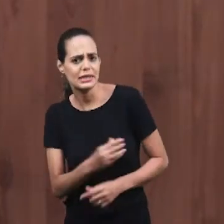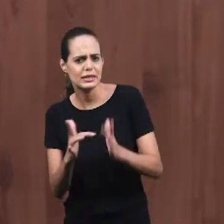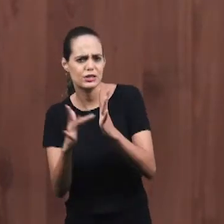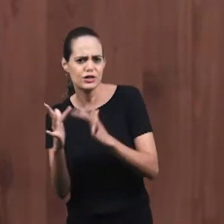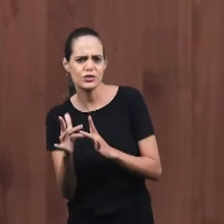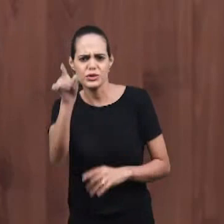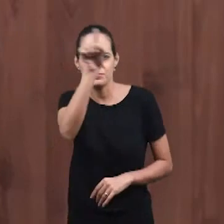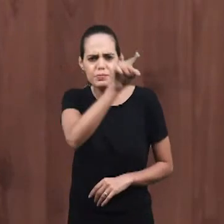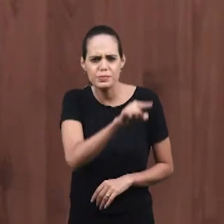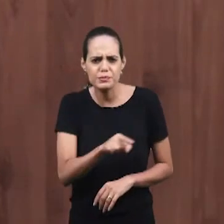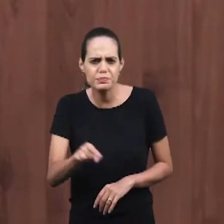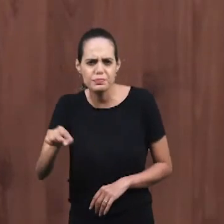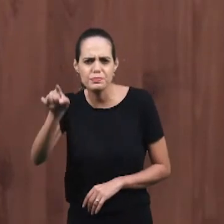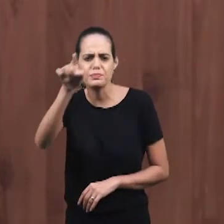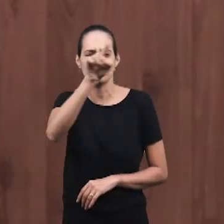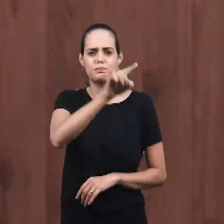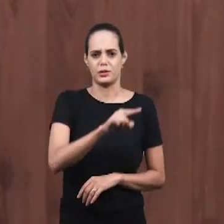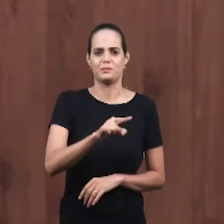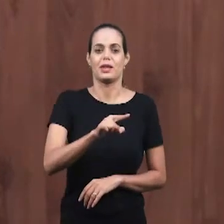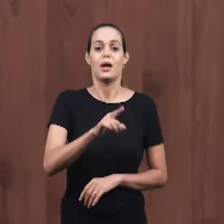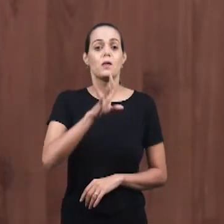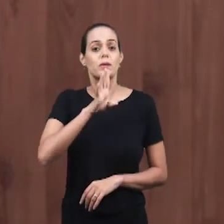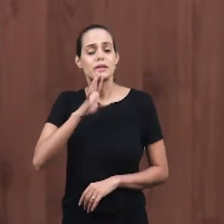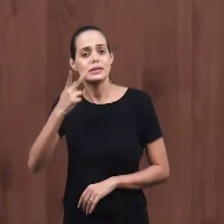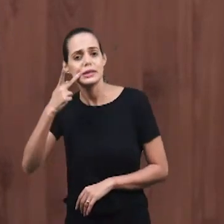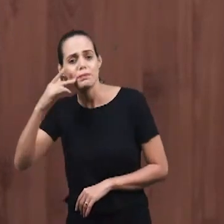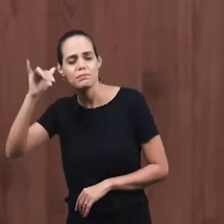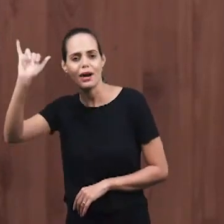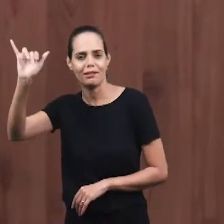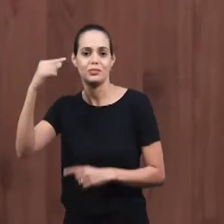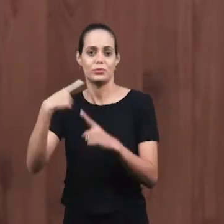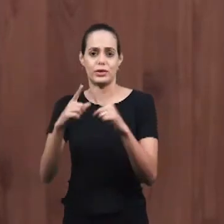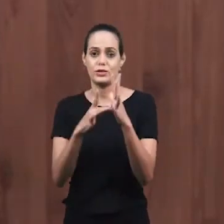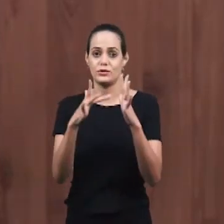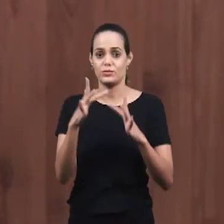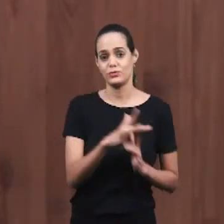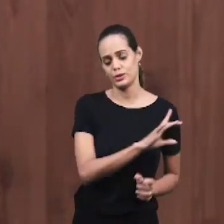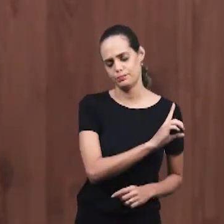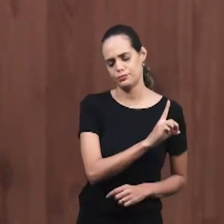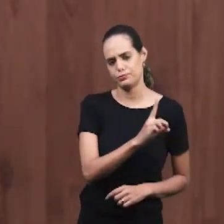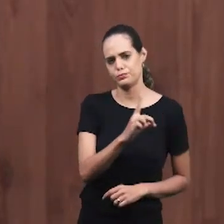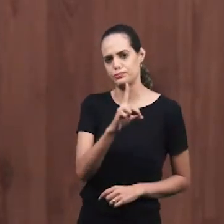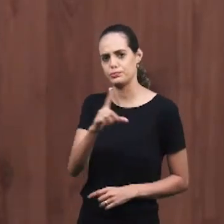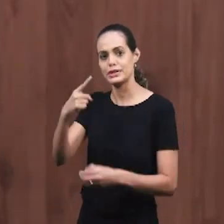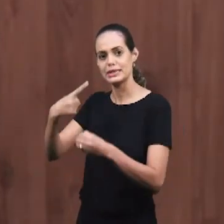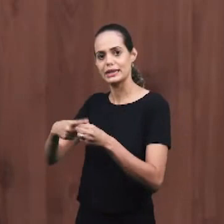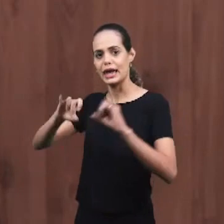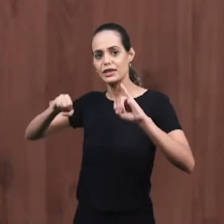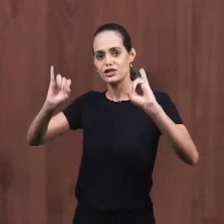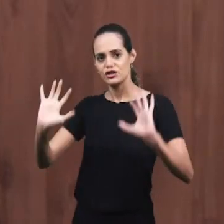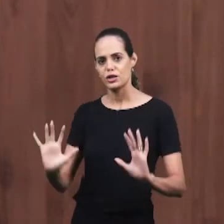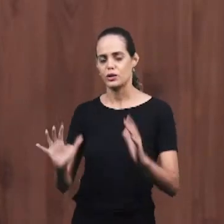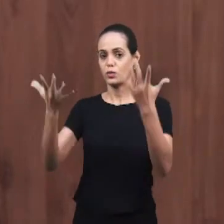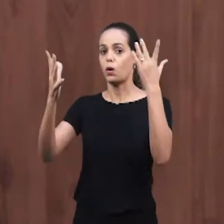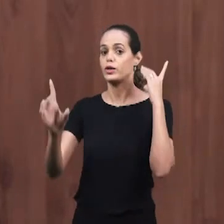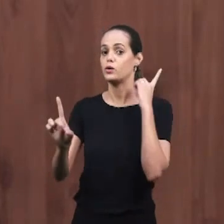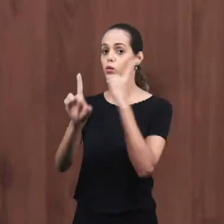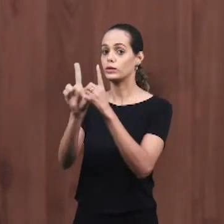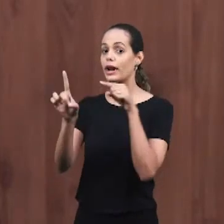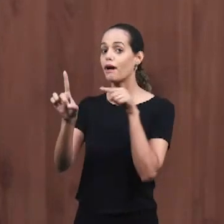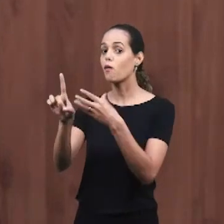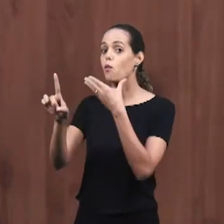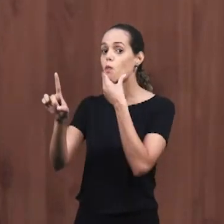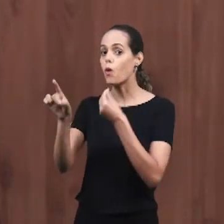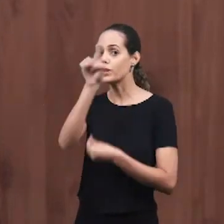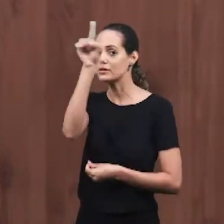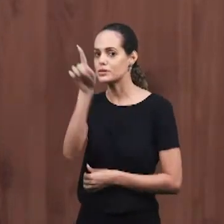onipresença do Senhor Jesus e presciência de Deus Pai, a ida de Jesus até ali em Jericó para encontrar-se